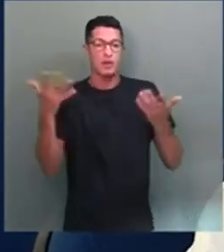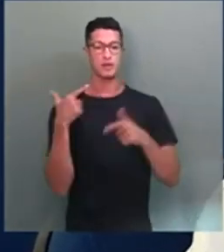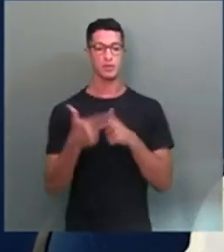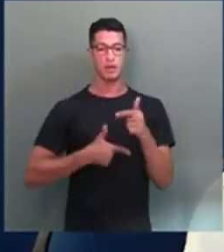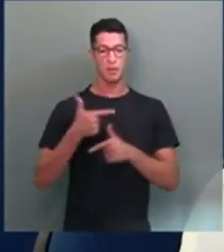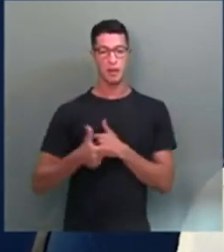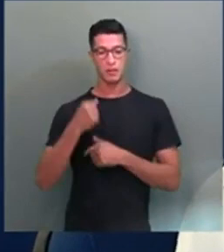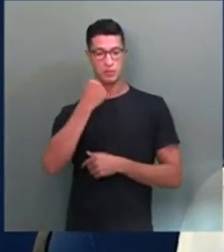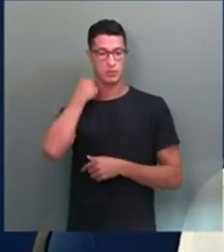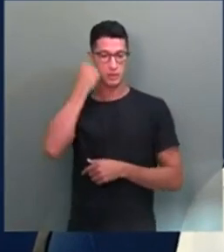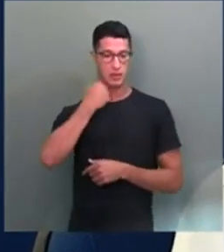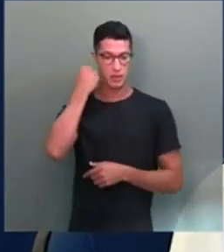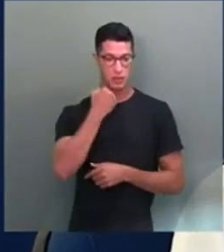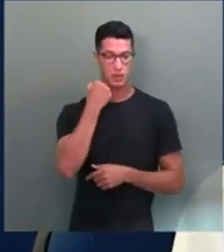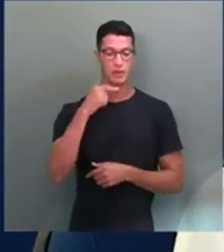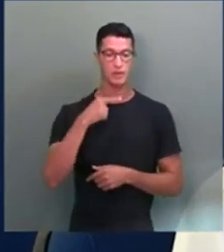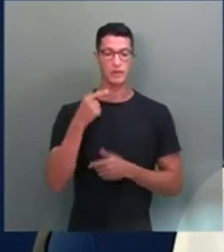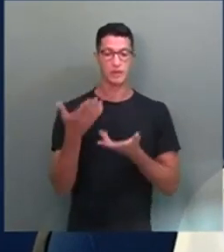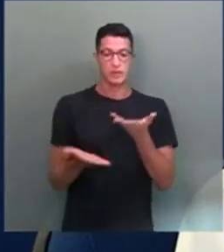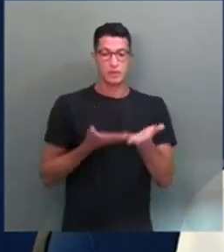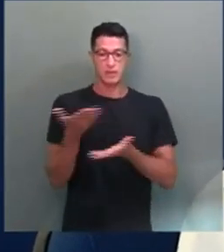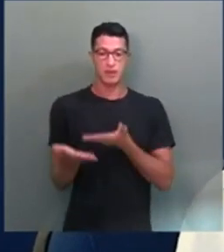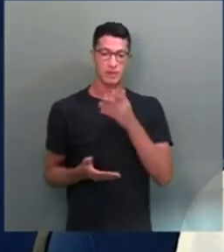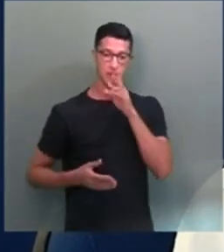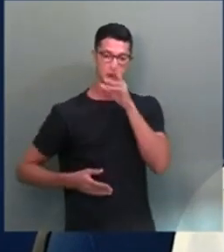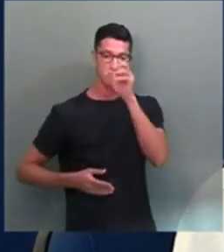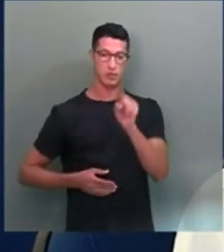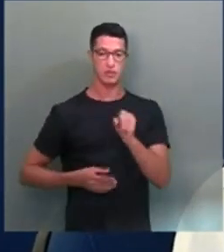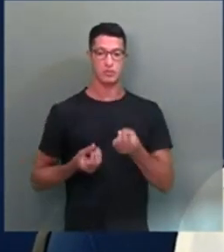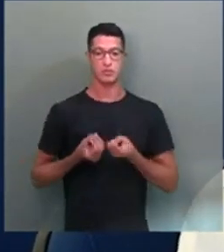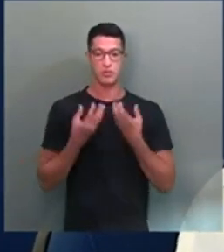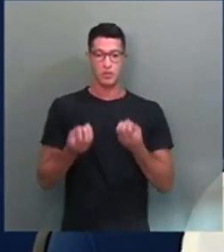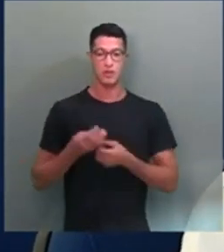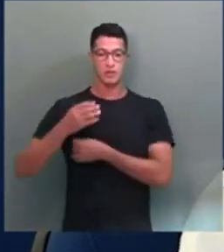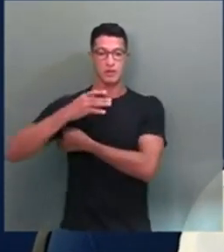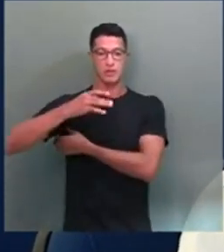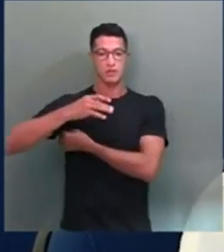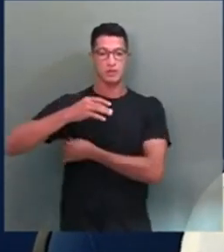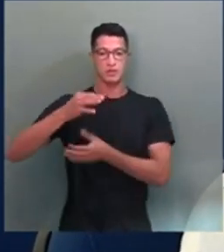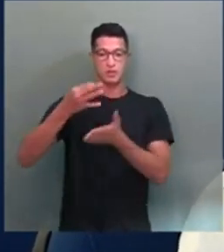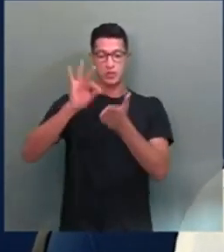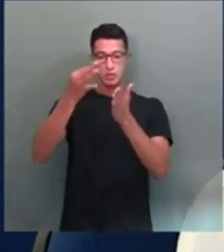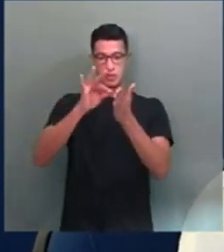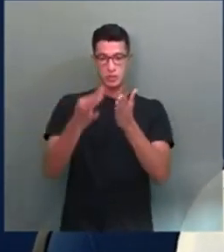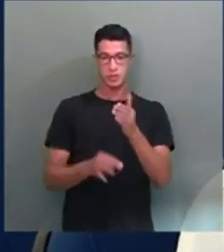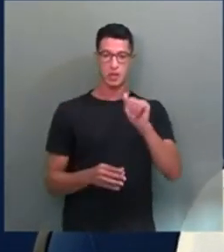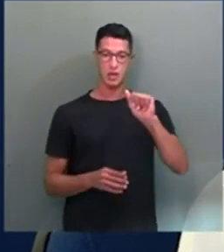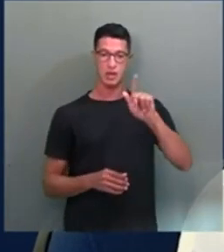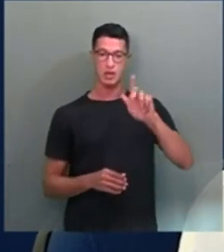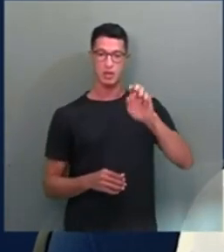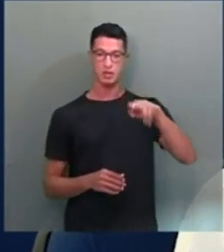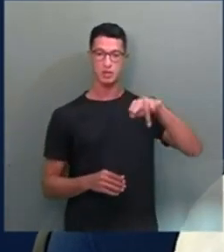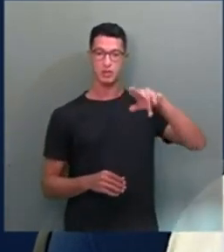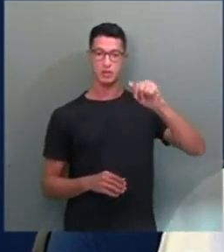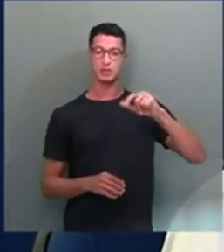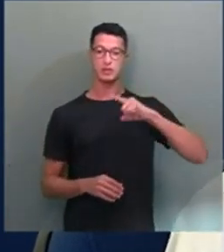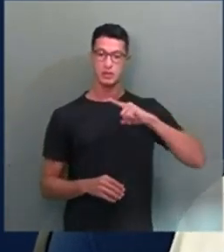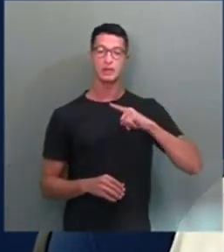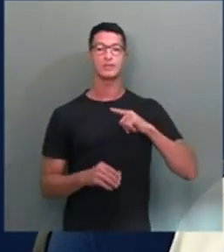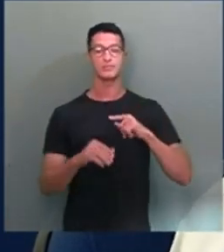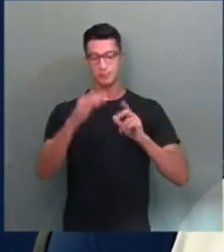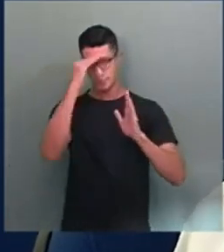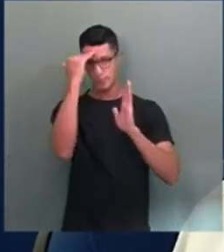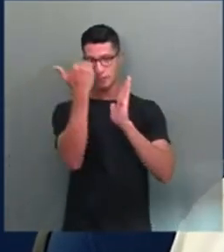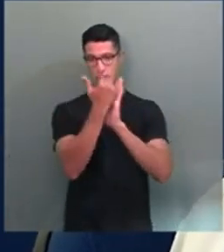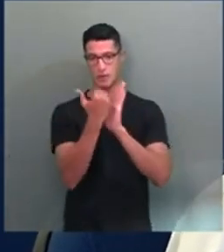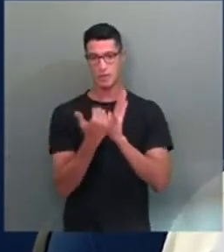trabalho dos senadores, servir de fonte de informação e checagem de notícias. A agência e a Rádio Senado cumprem